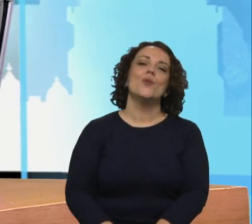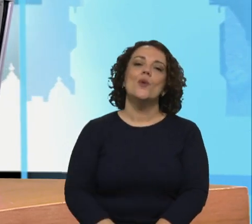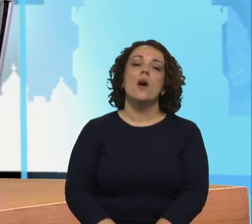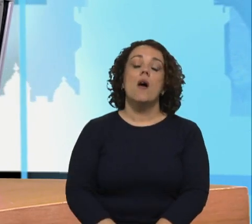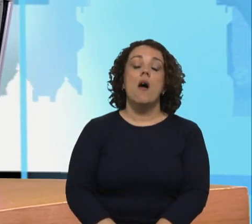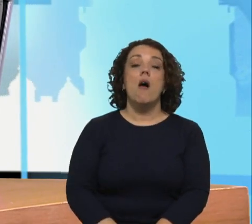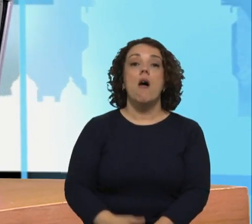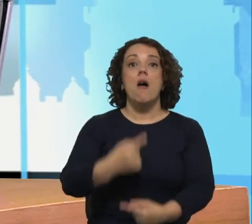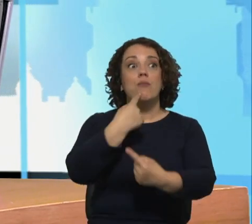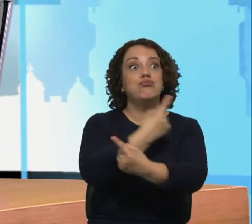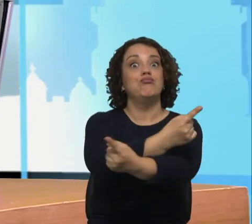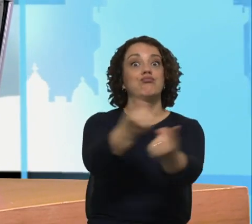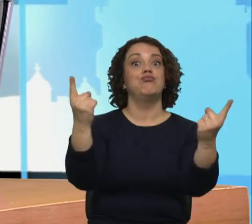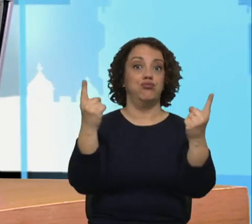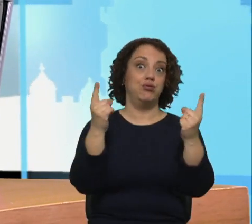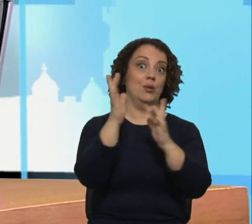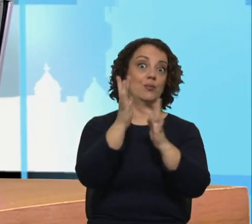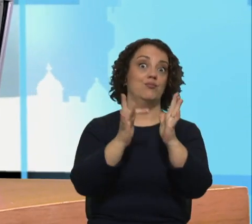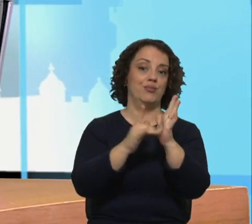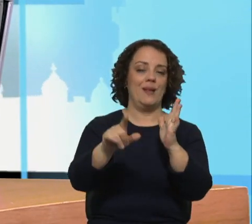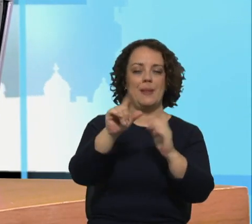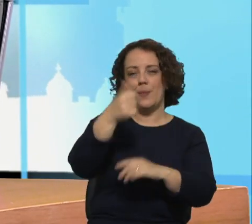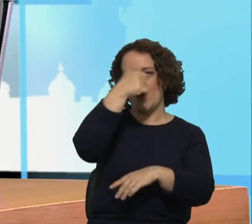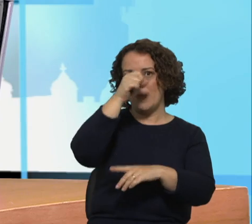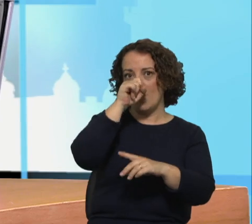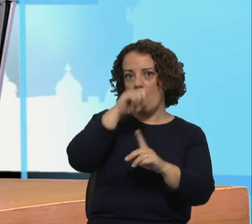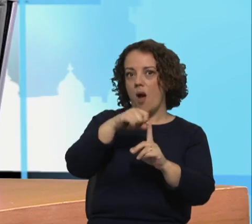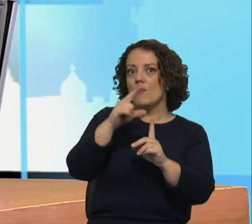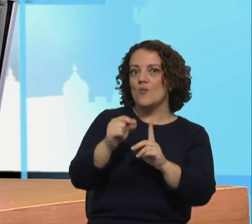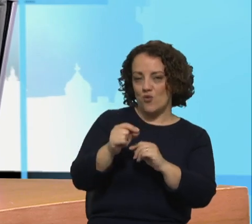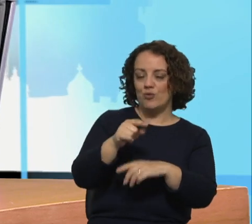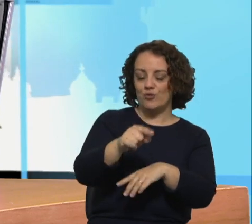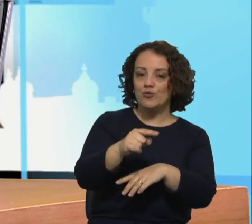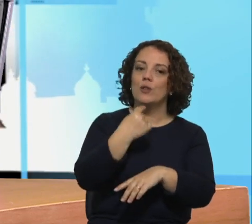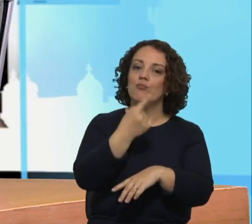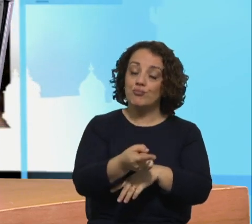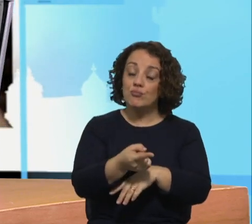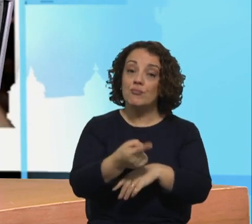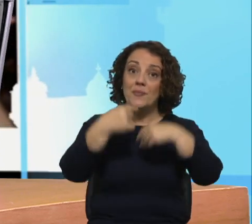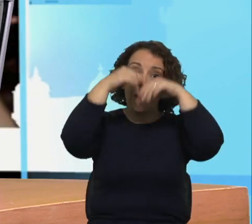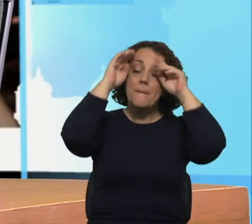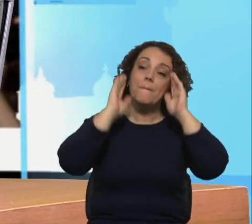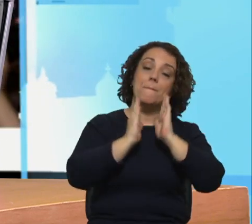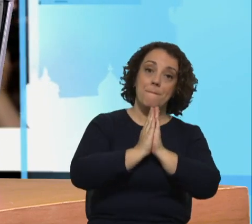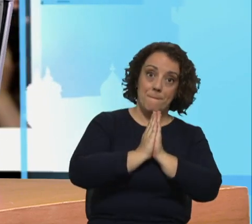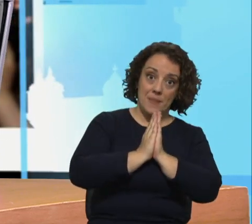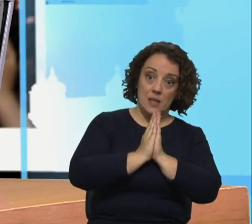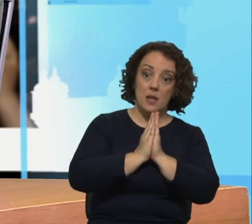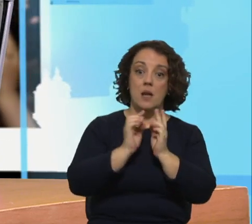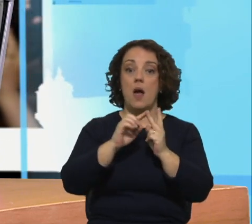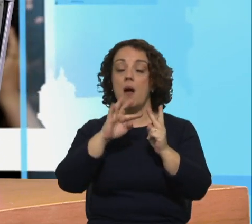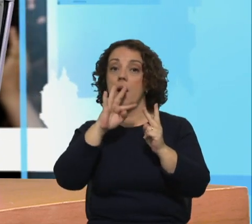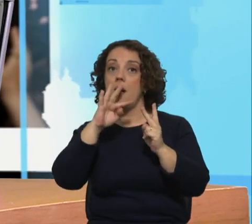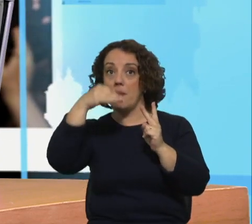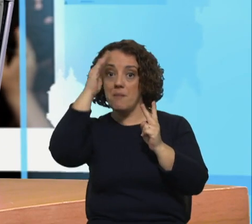da proclamação da Paixão, que também se faz no Domingo de Ramos na Paixão do Senhor, que Maria Madalena e Maria, mãe de Tiago, assim